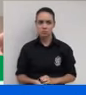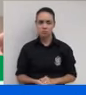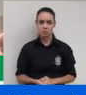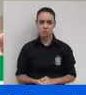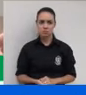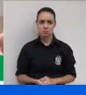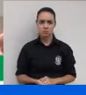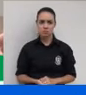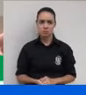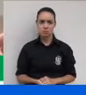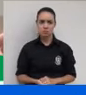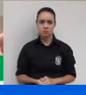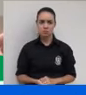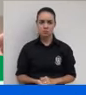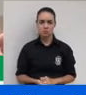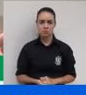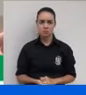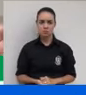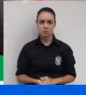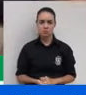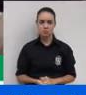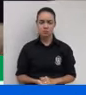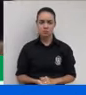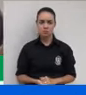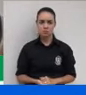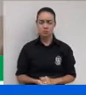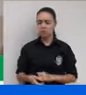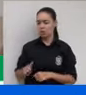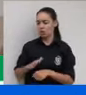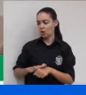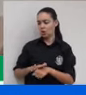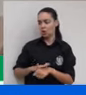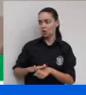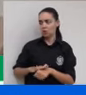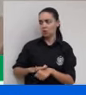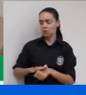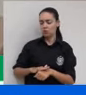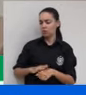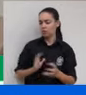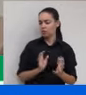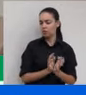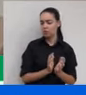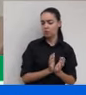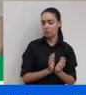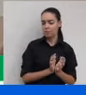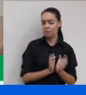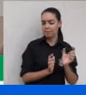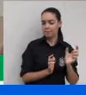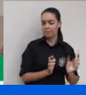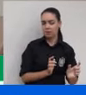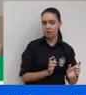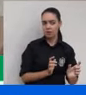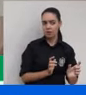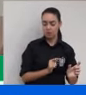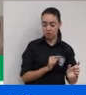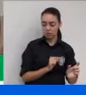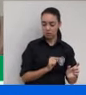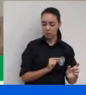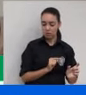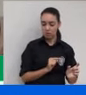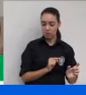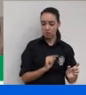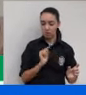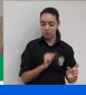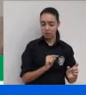né eu conversando com uma das Torres do do meu grupo político ele dizia você vá se acostumando